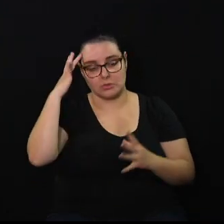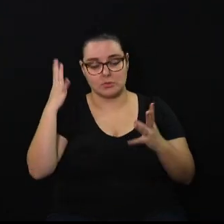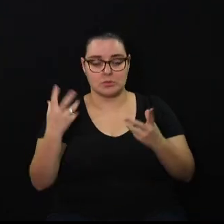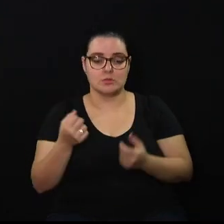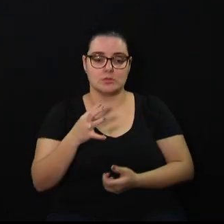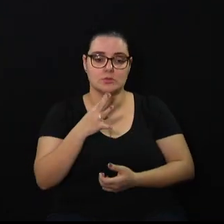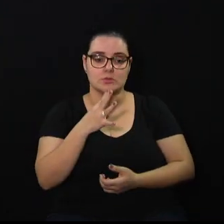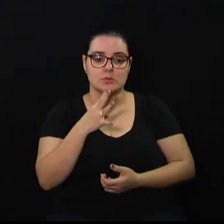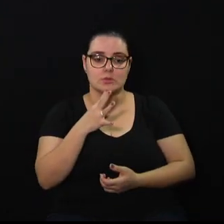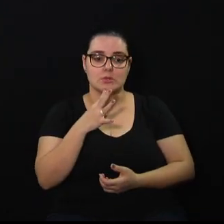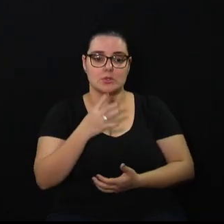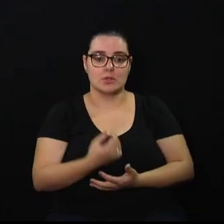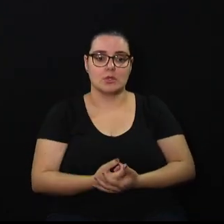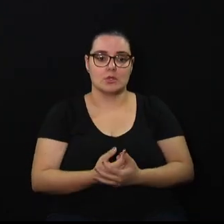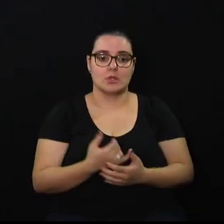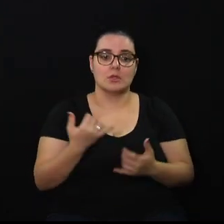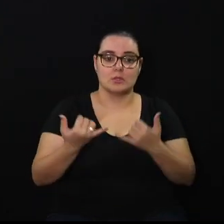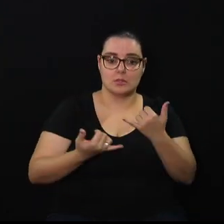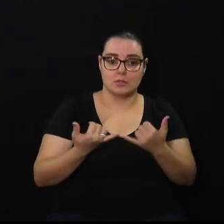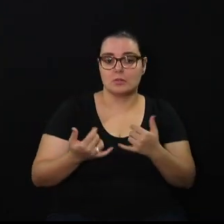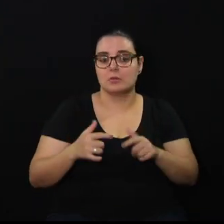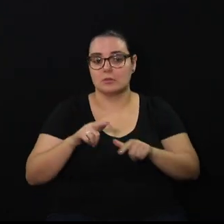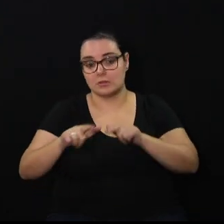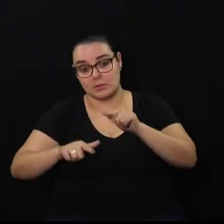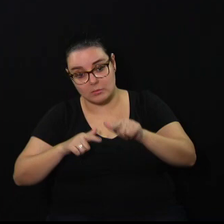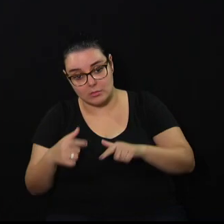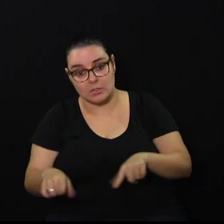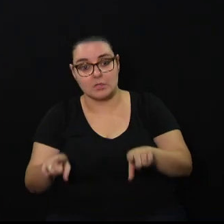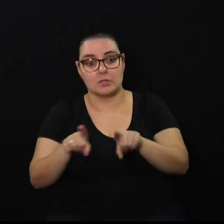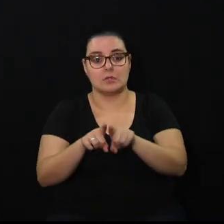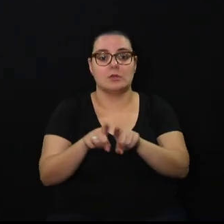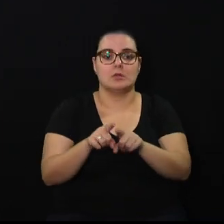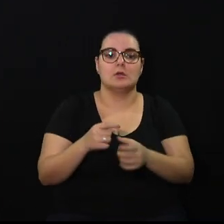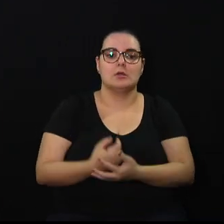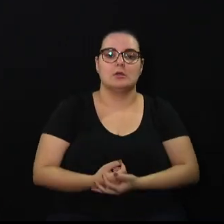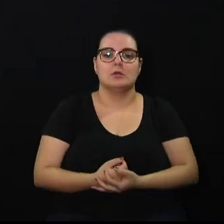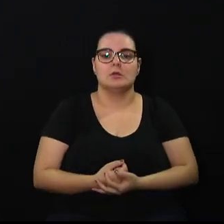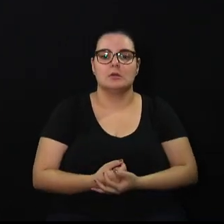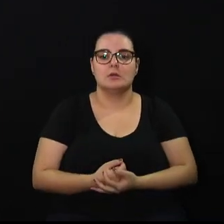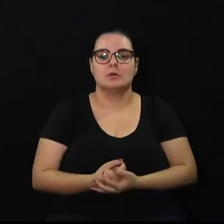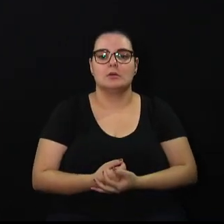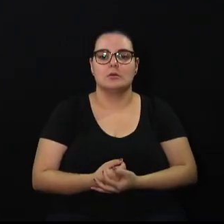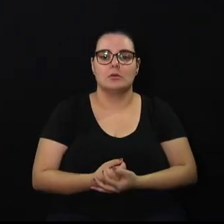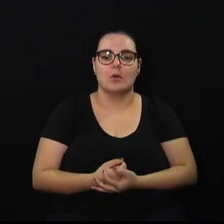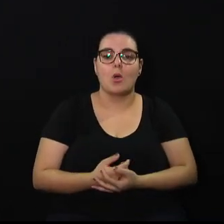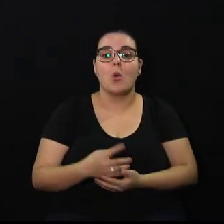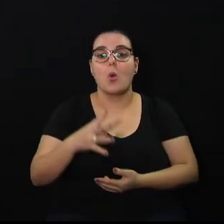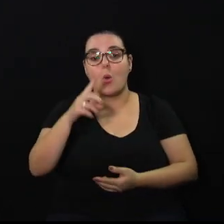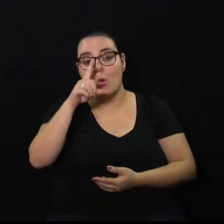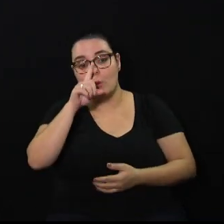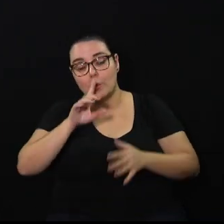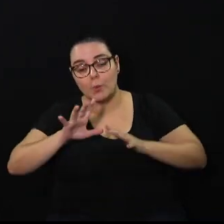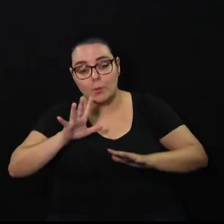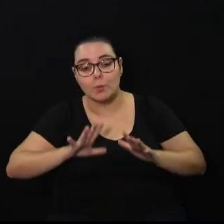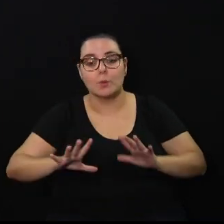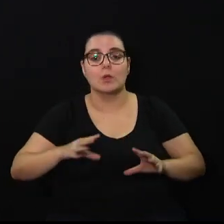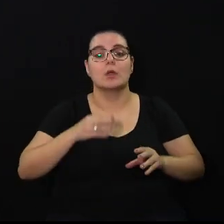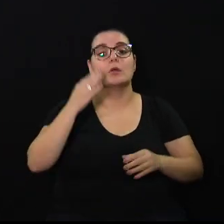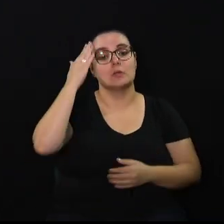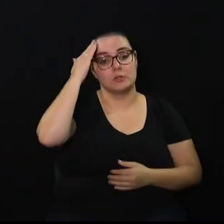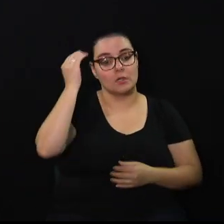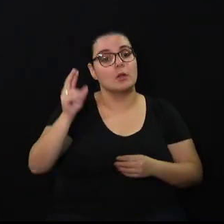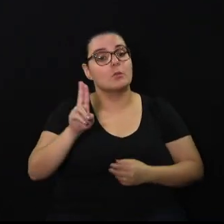legais e serem trabalhadas mas eu sempre peço para que exista uma moderação e saibam utilizar